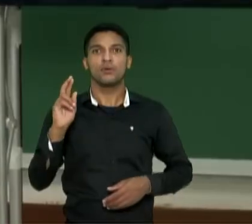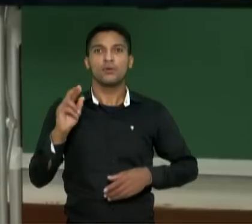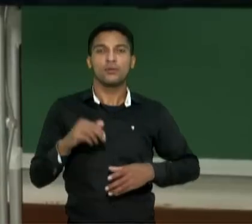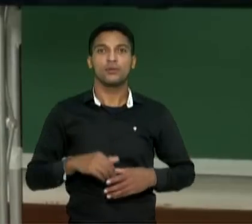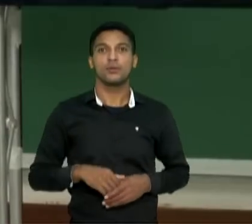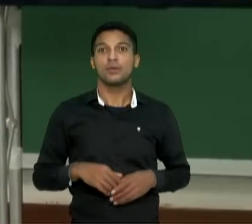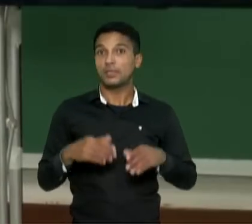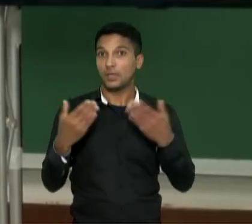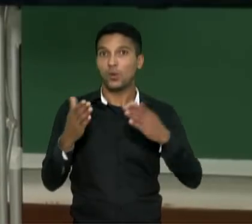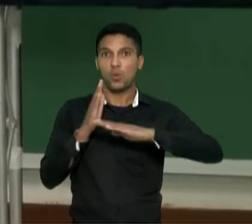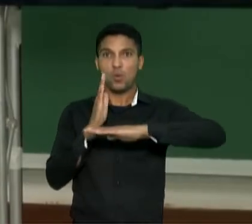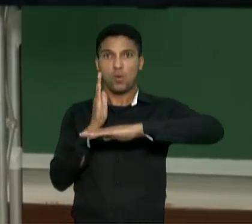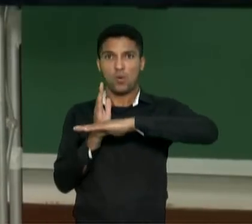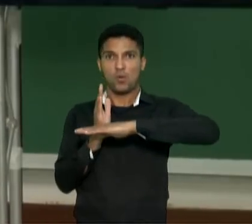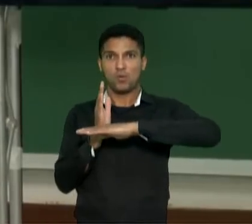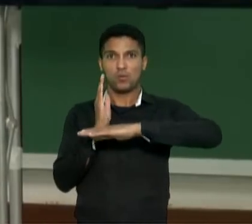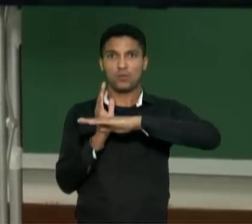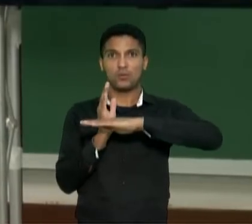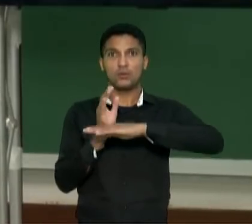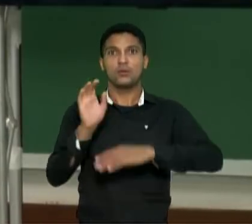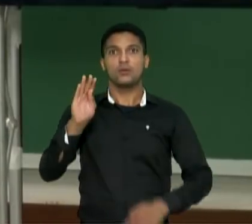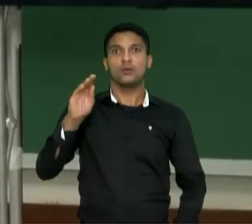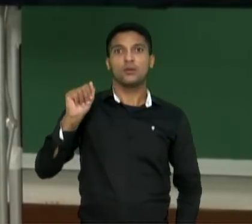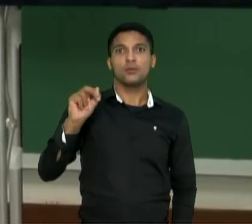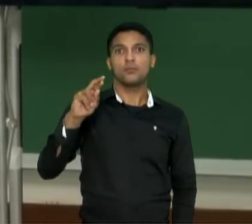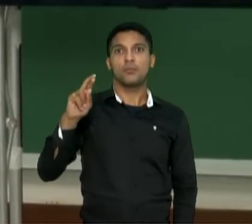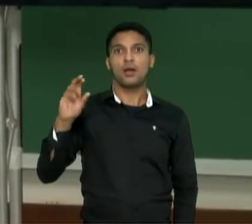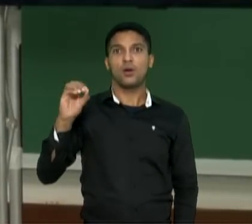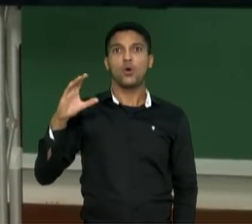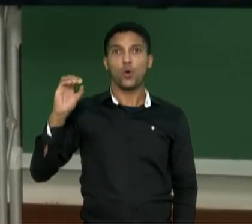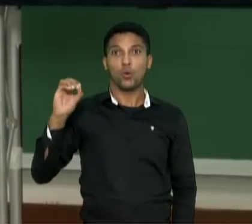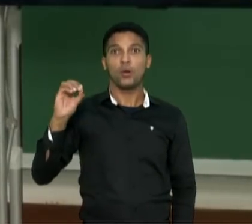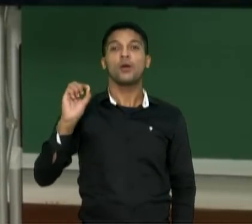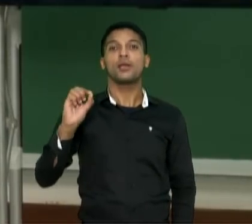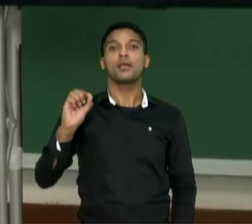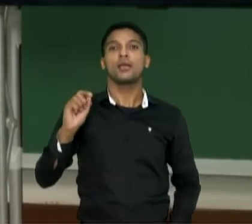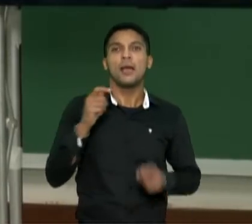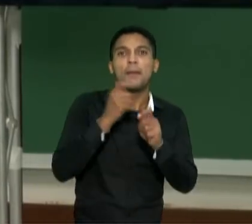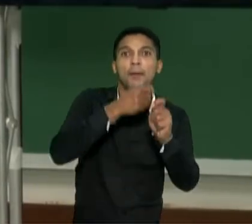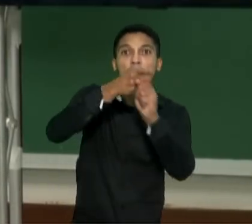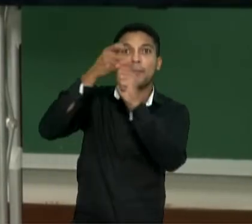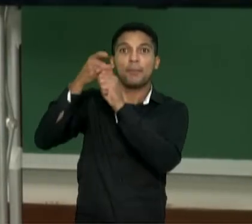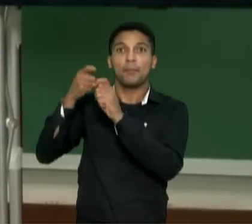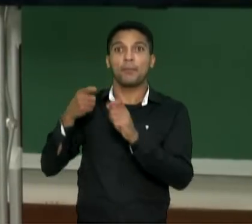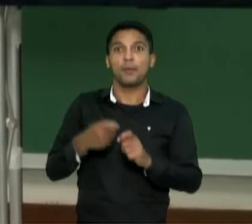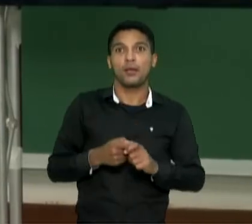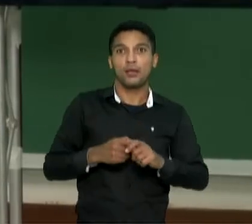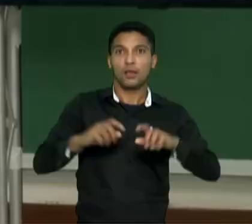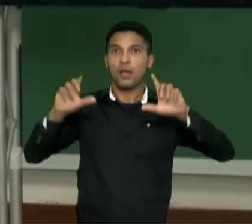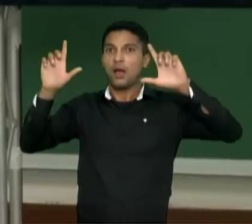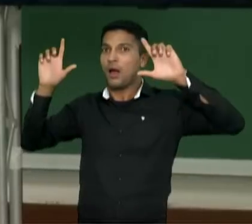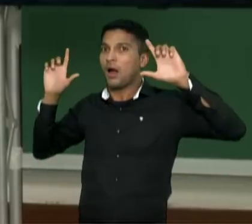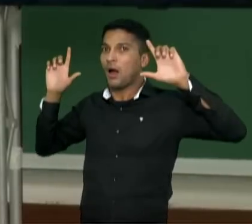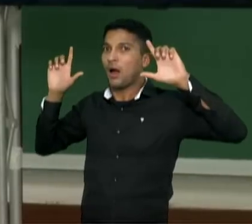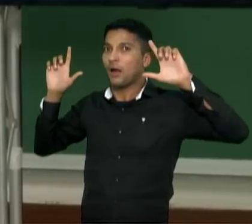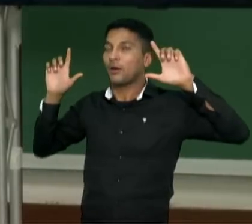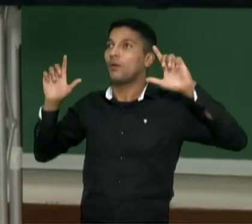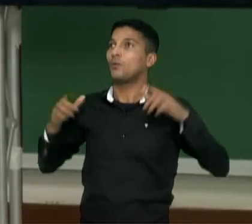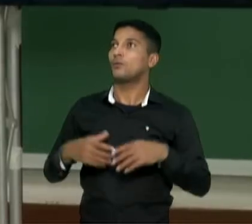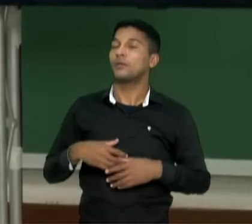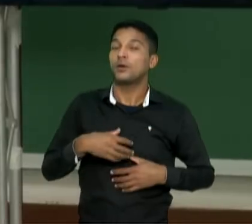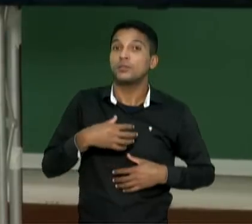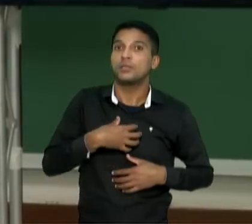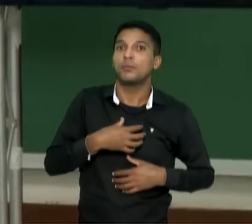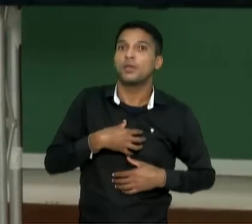muito expressivas, que chegam muito próximas do público, que trazem uma emotividade muito grande. E isso para trazer talvez o